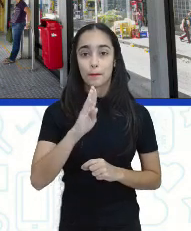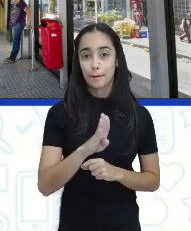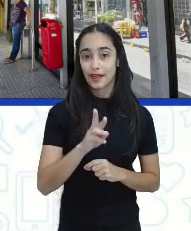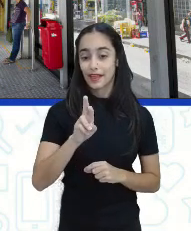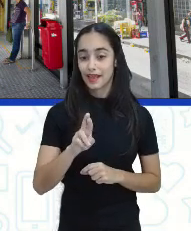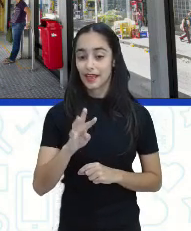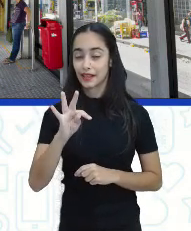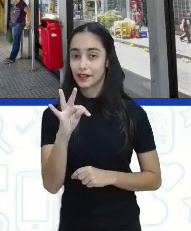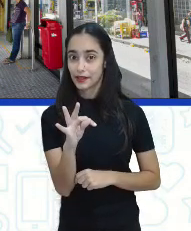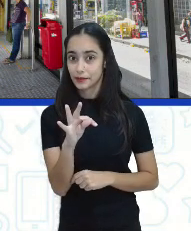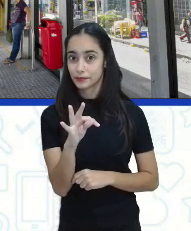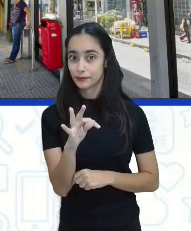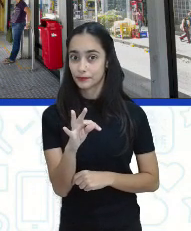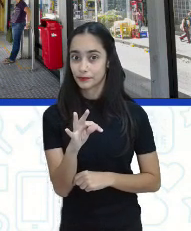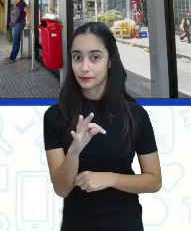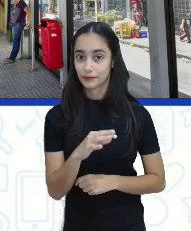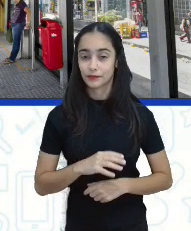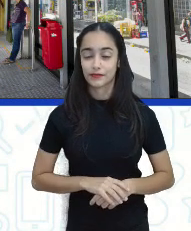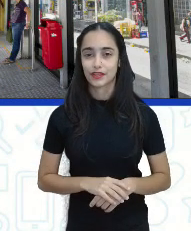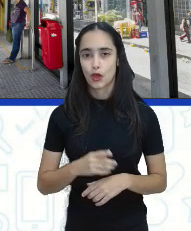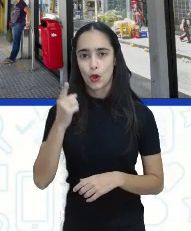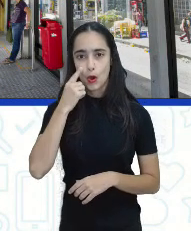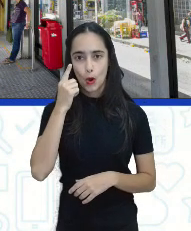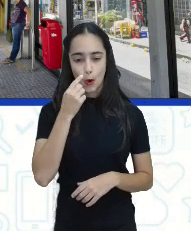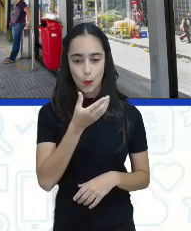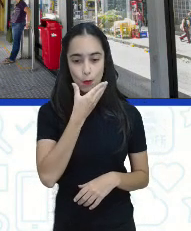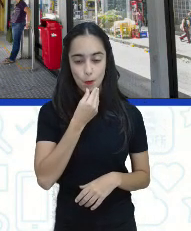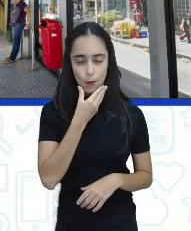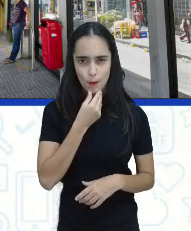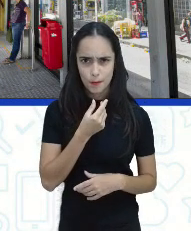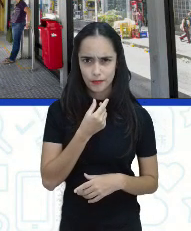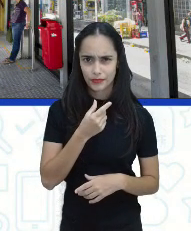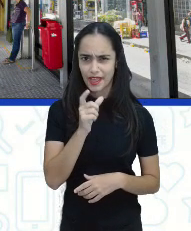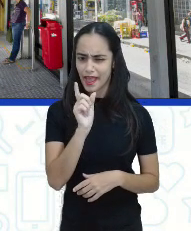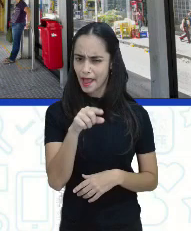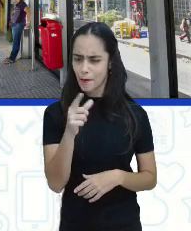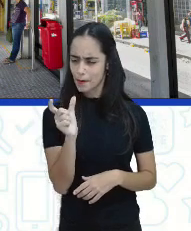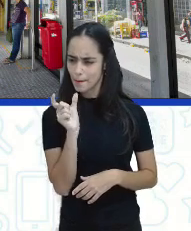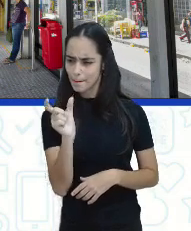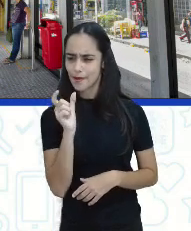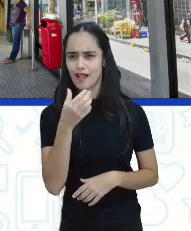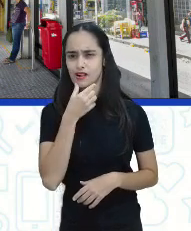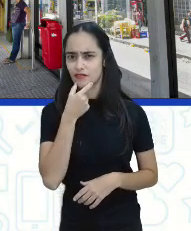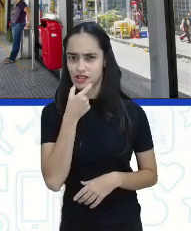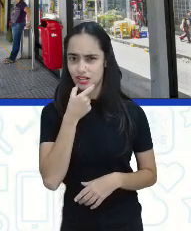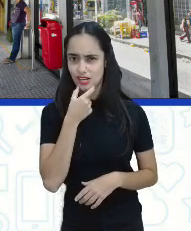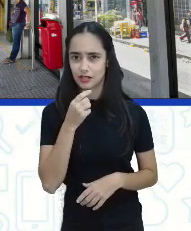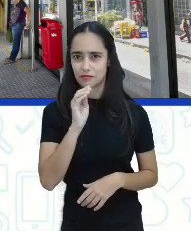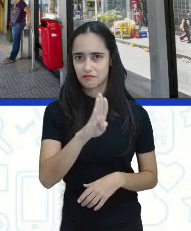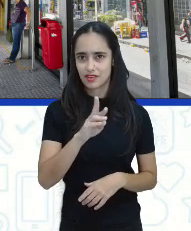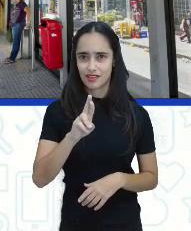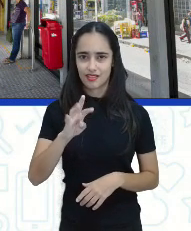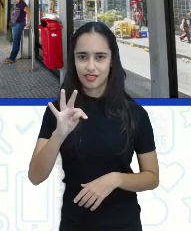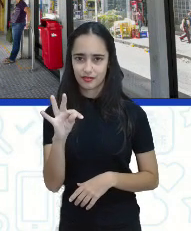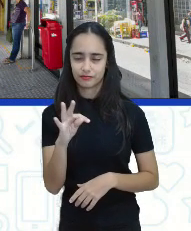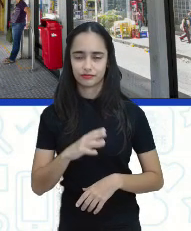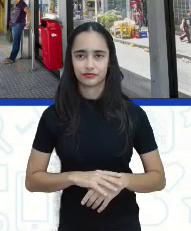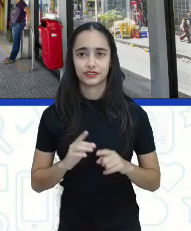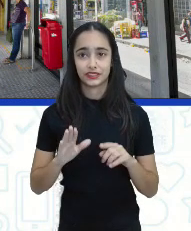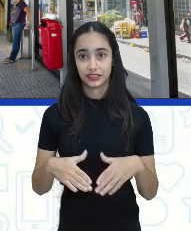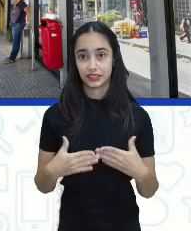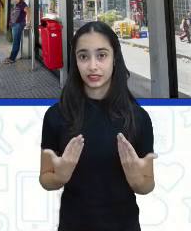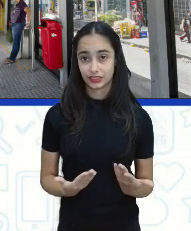professora, o Matuto lá de Condado falando inglês, mas é assim, a gente aprende de vez em quando, a gente gasta aí. Então,